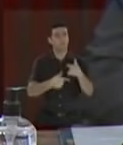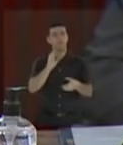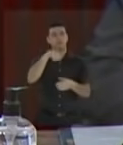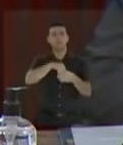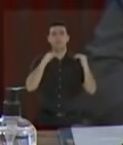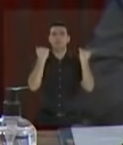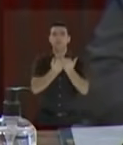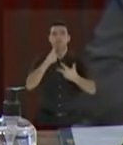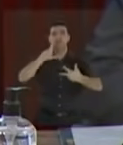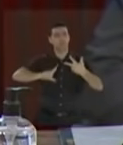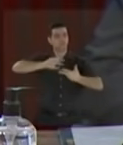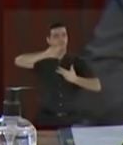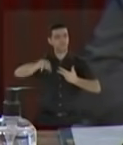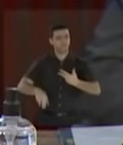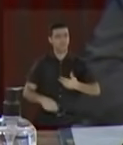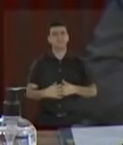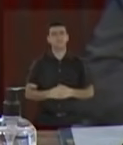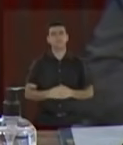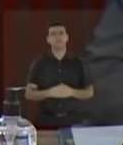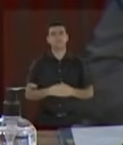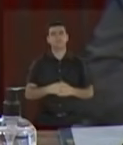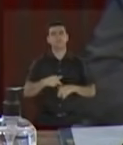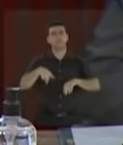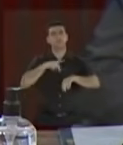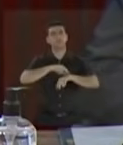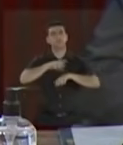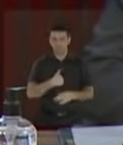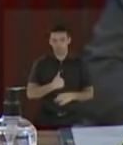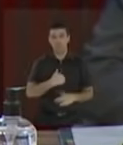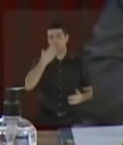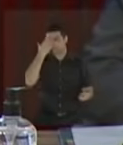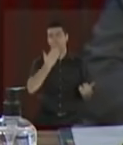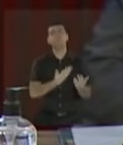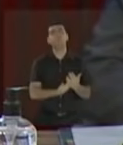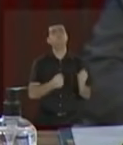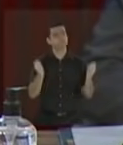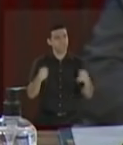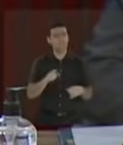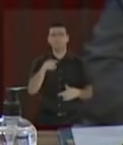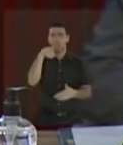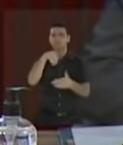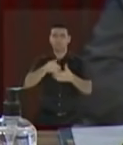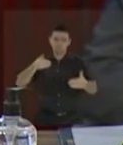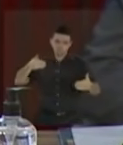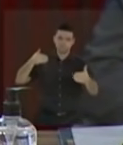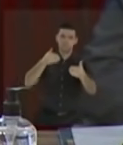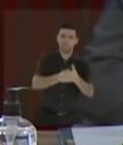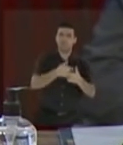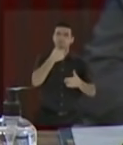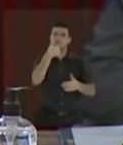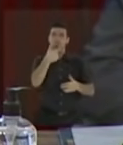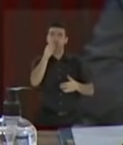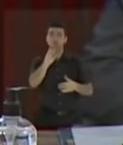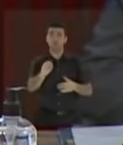mostrar para as pessoas que dão que a zonas são é uma inseguros que o voto delas vai contar de acordo né com que ela digitou